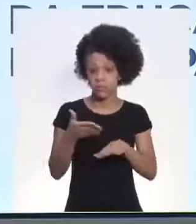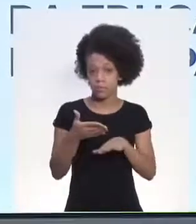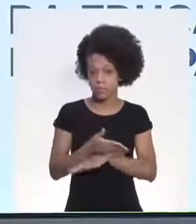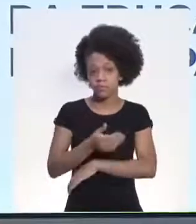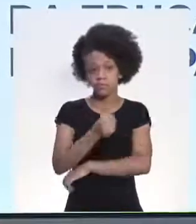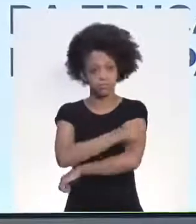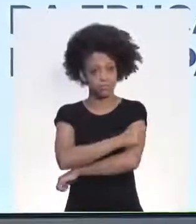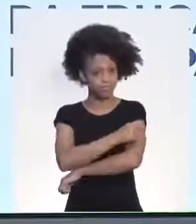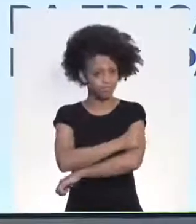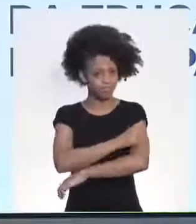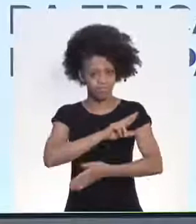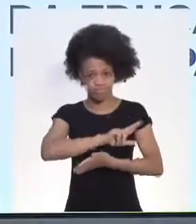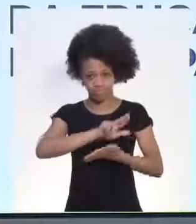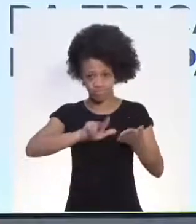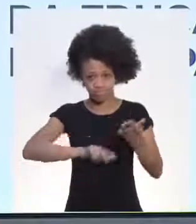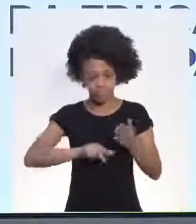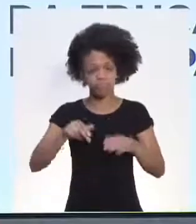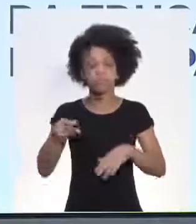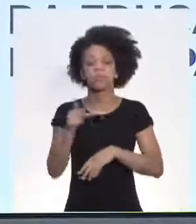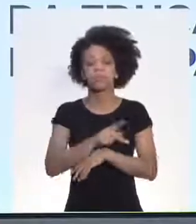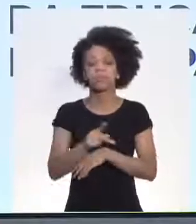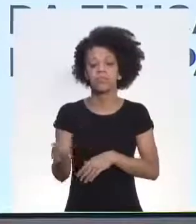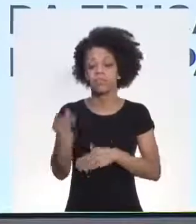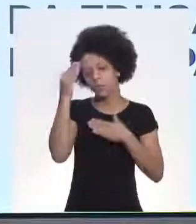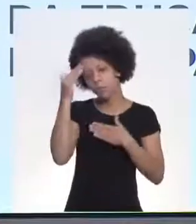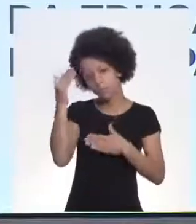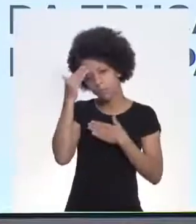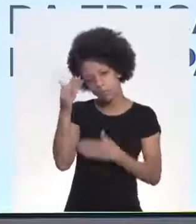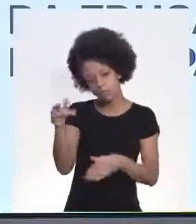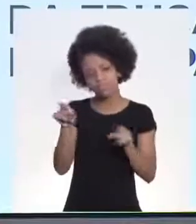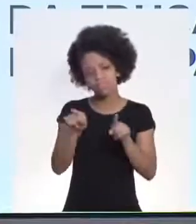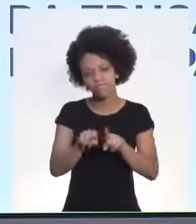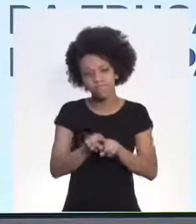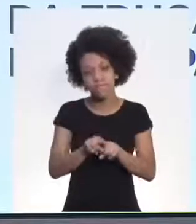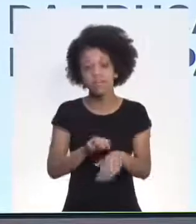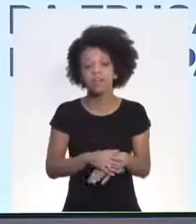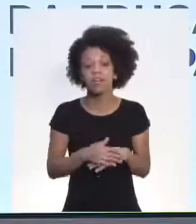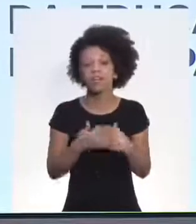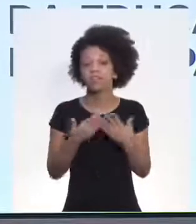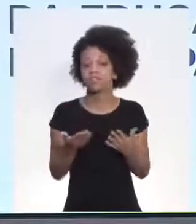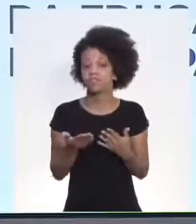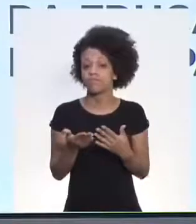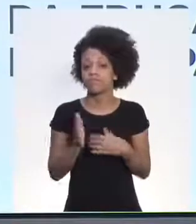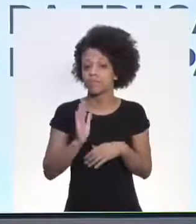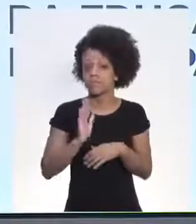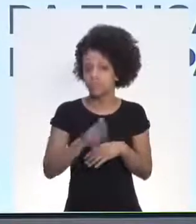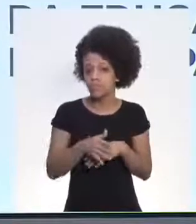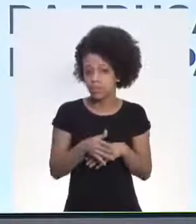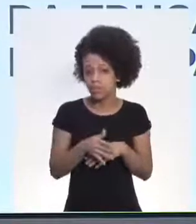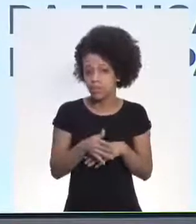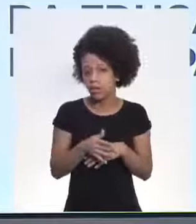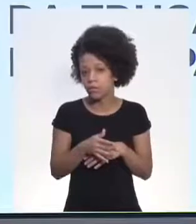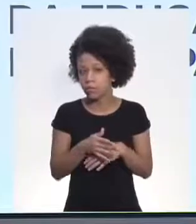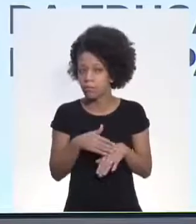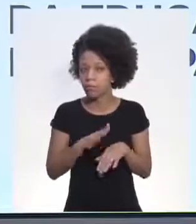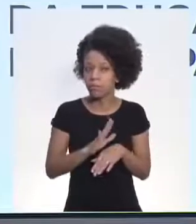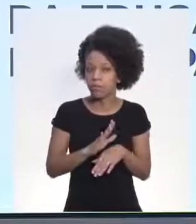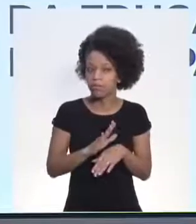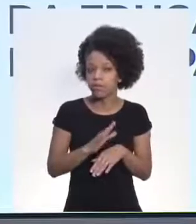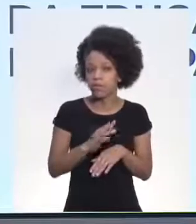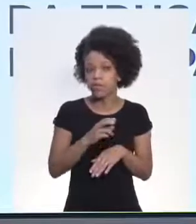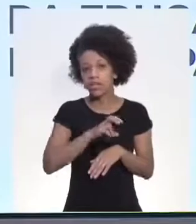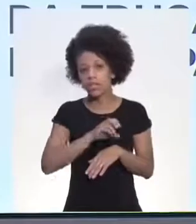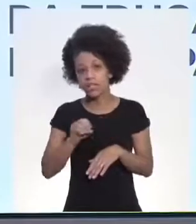muitos alunos, muitos professores. Muito obrigado, obrigado mesmo. Nós já estamos lá com mais de 500